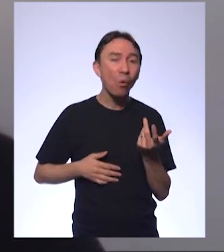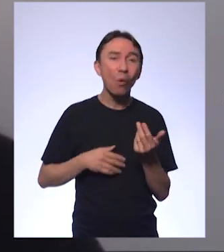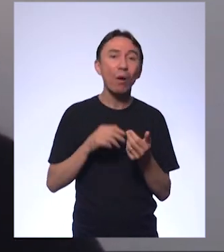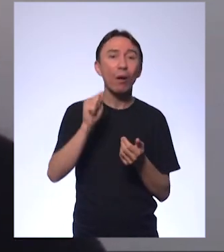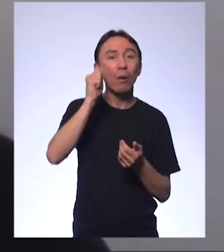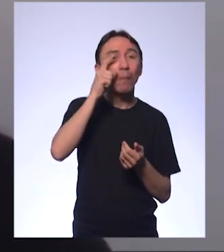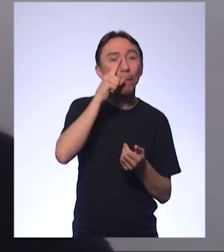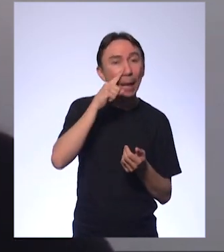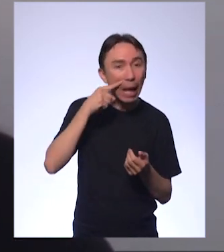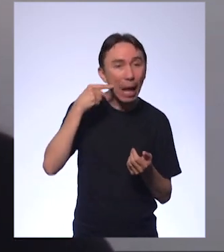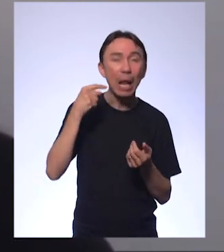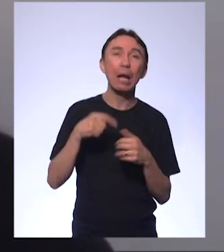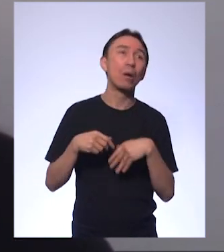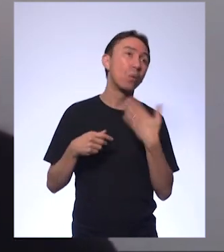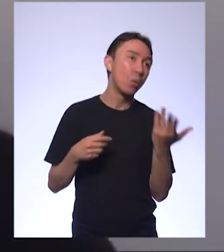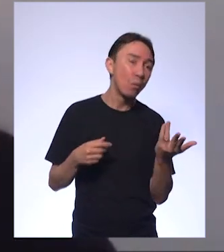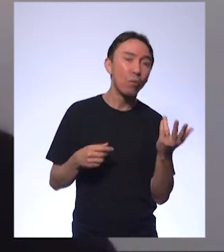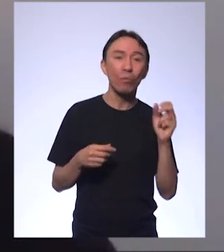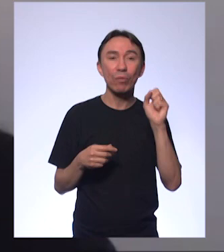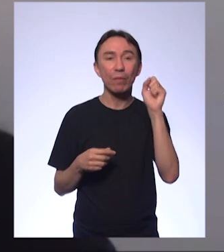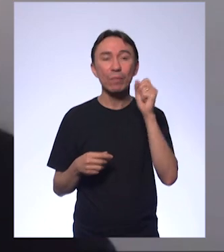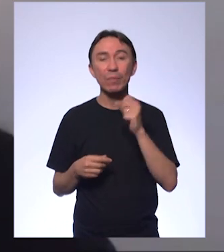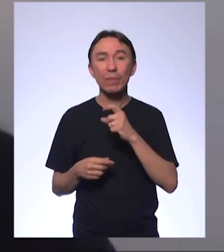cor verde, tá? Então,